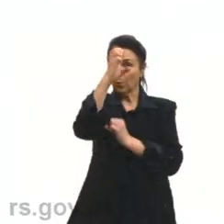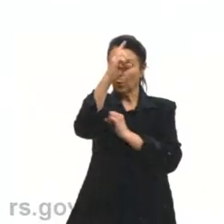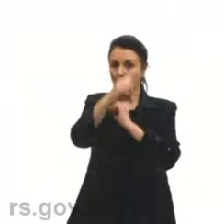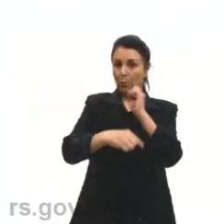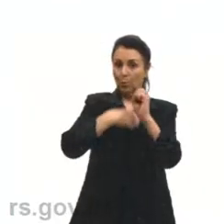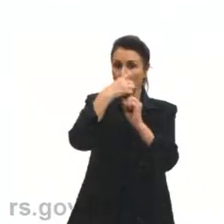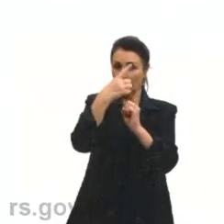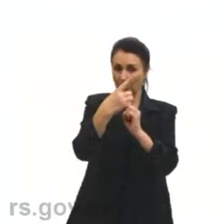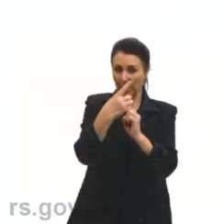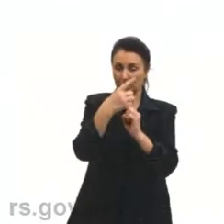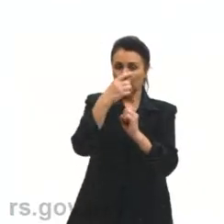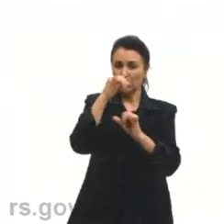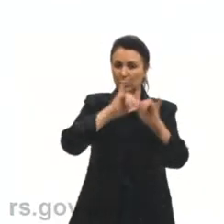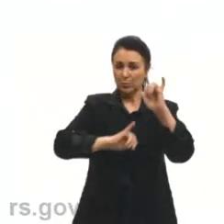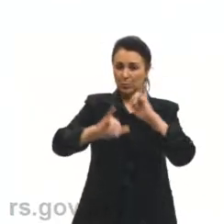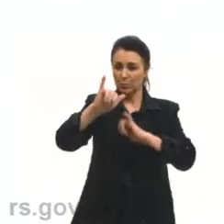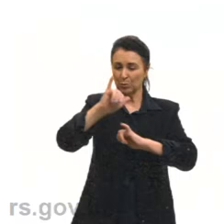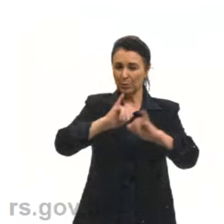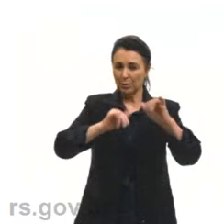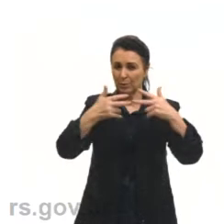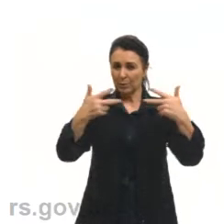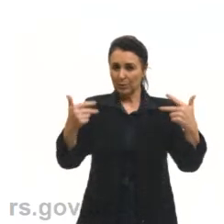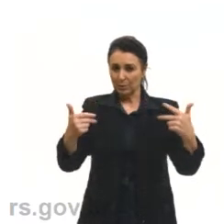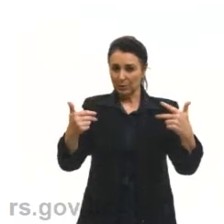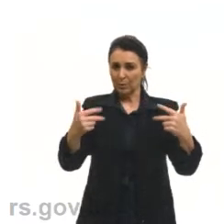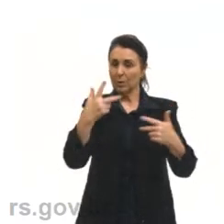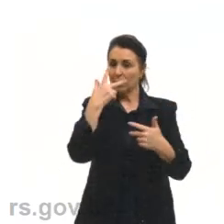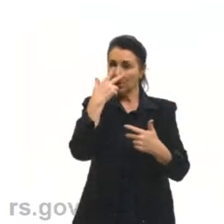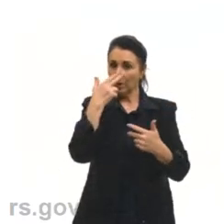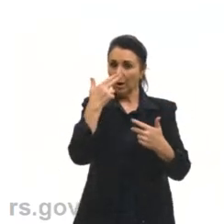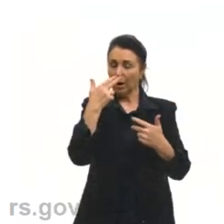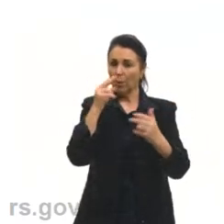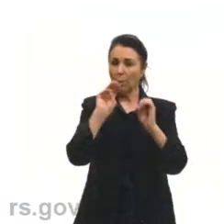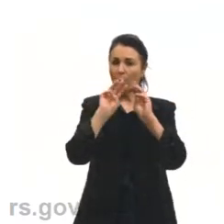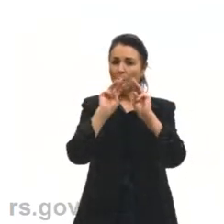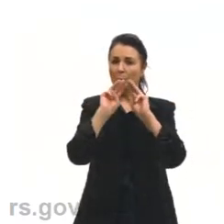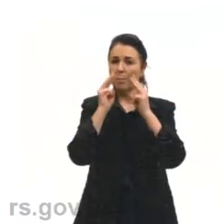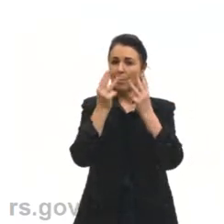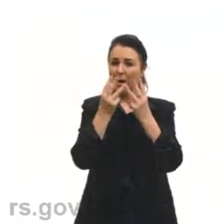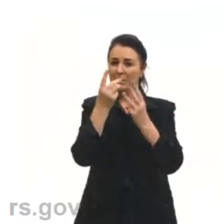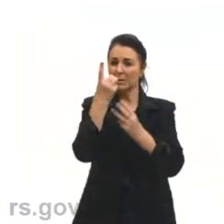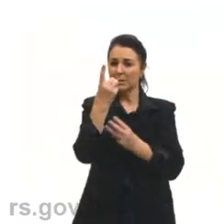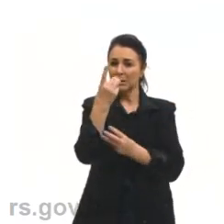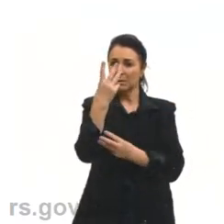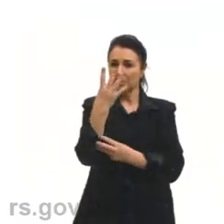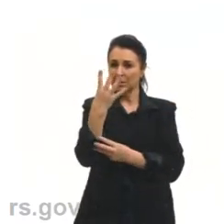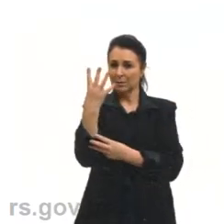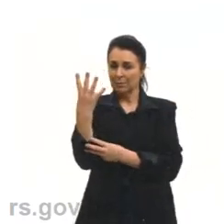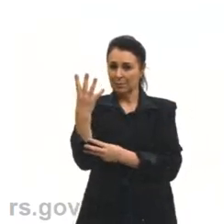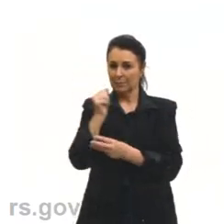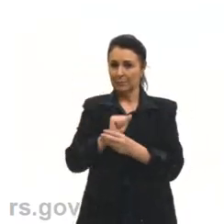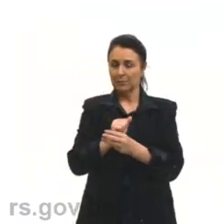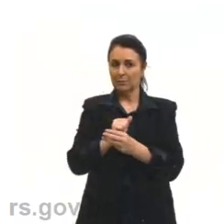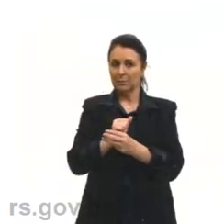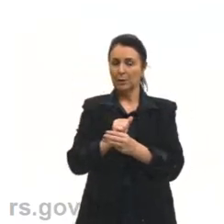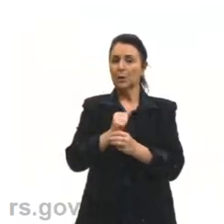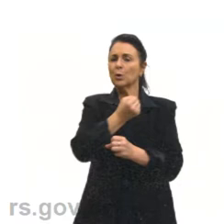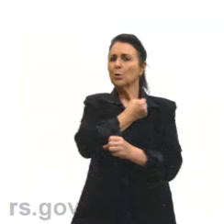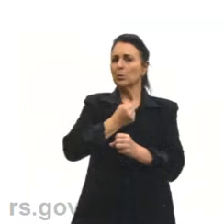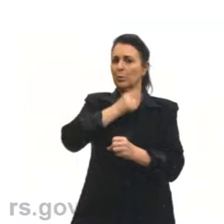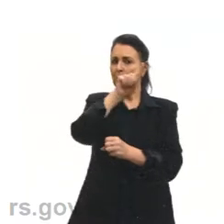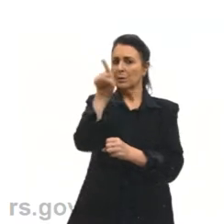de certo elemento químico tem o número de massa igual a 144 e o número atômico igual a 70